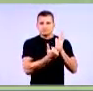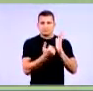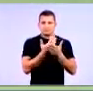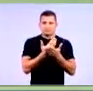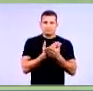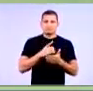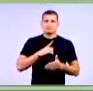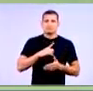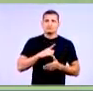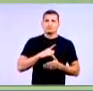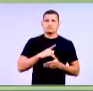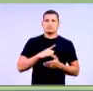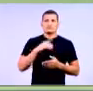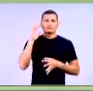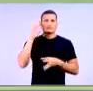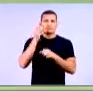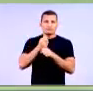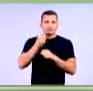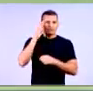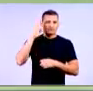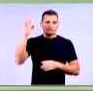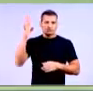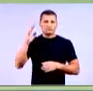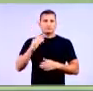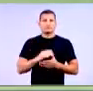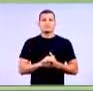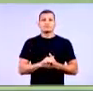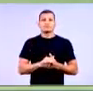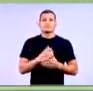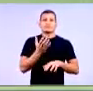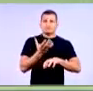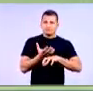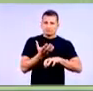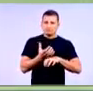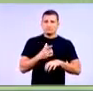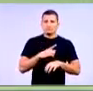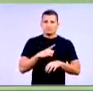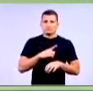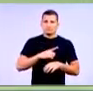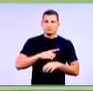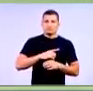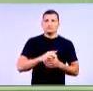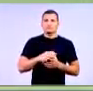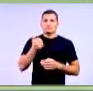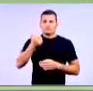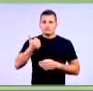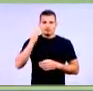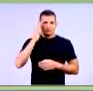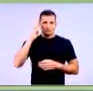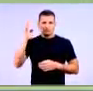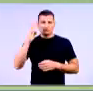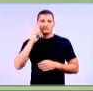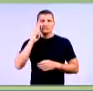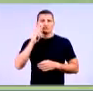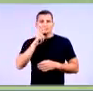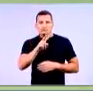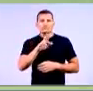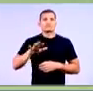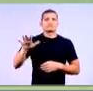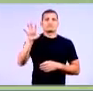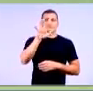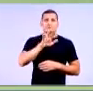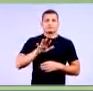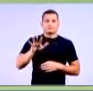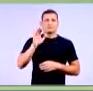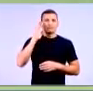teórica. Então, a gente viu que a nossa disciplina ela foi dividida primeiramente no aspecto teórico, onde a gente viu a visão geral